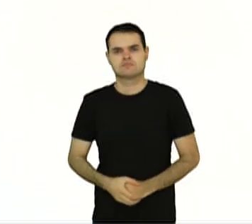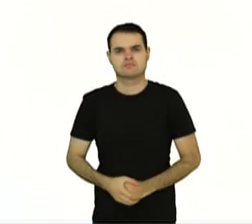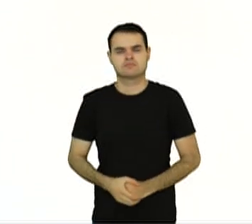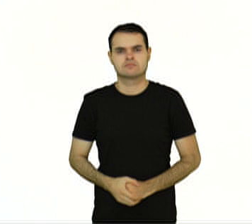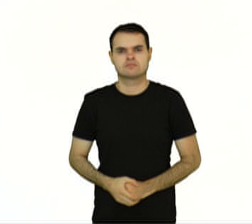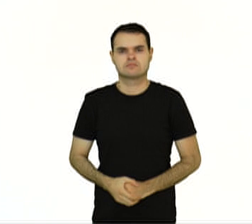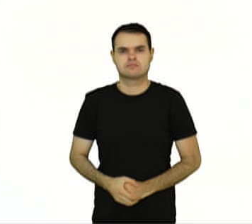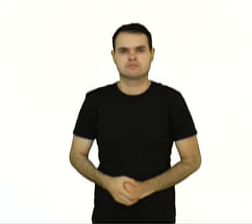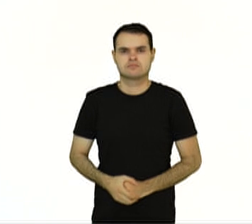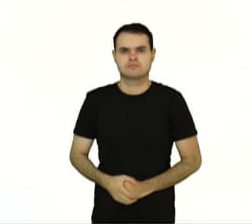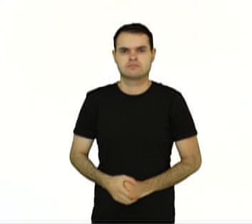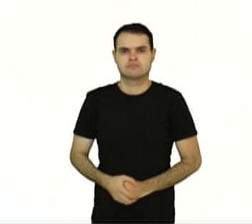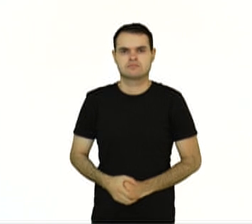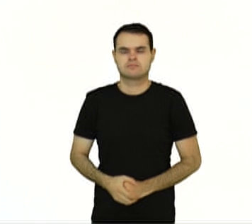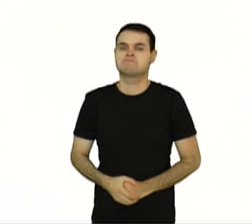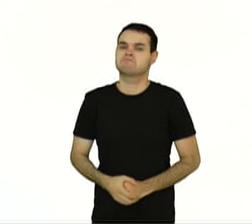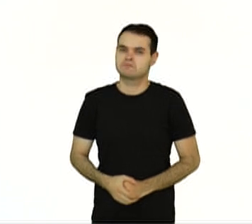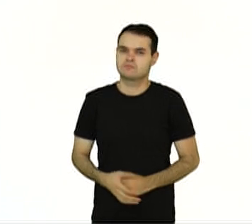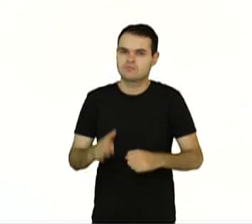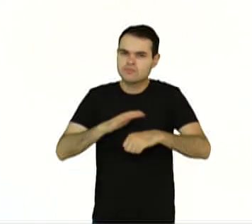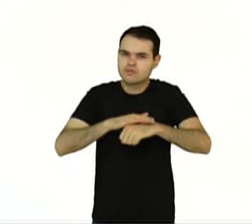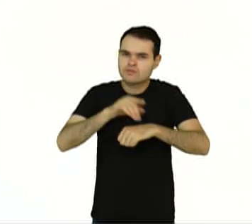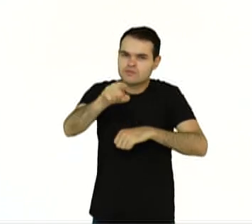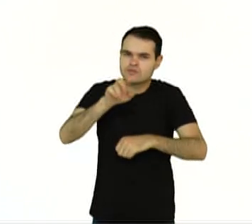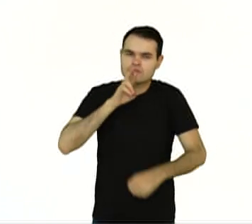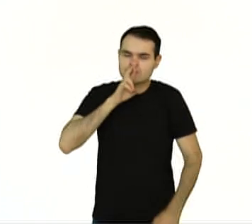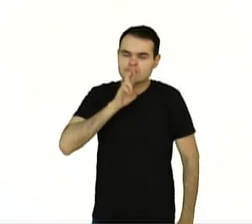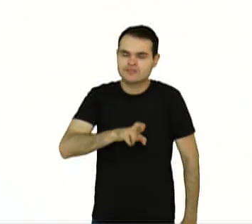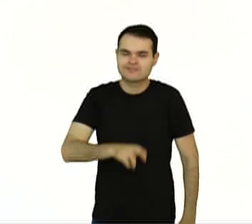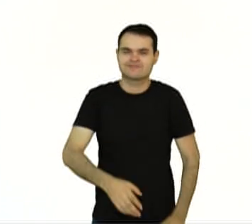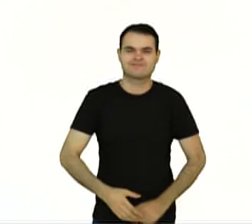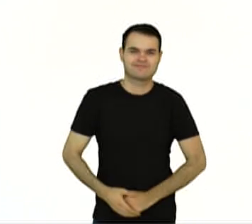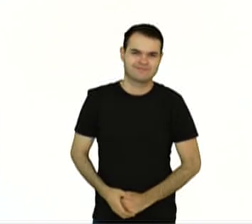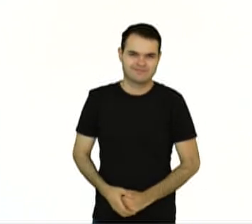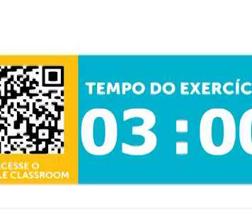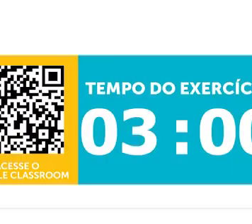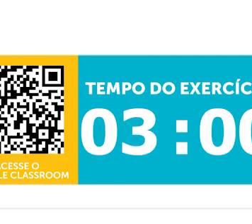1 quadradinho para baixo. Então assim, um tempinho para vocês responderem essa questão.